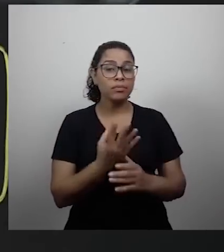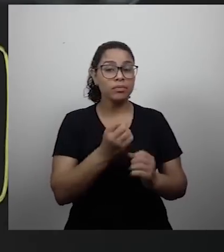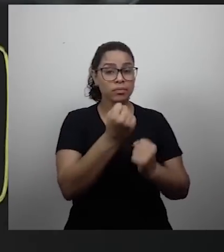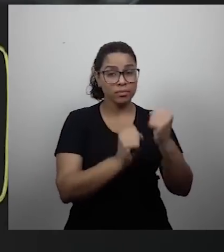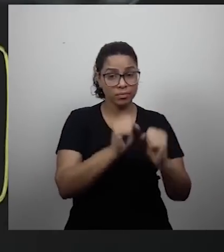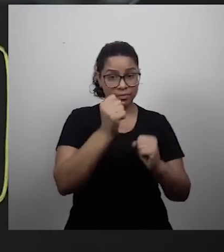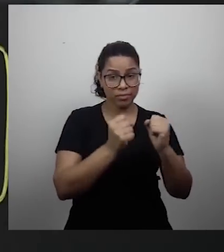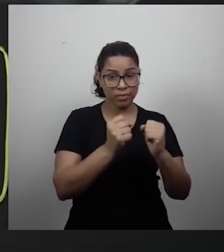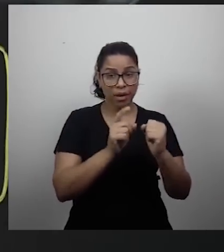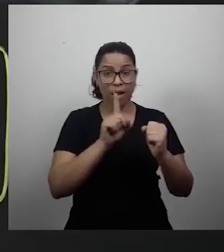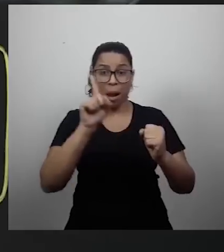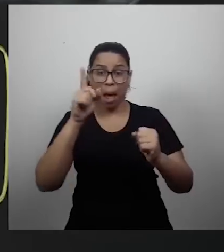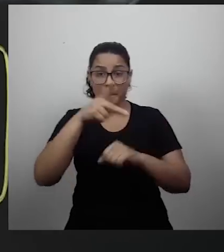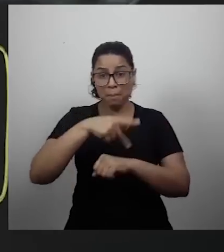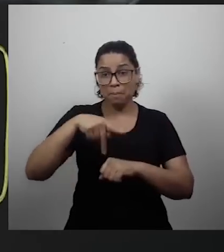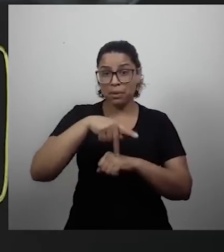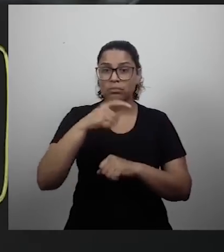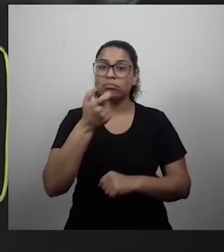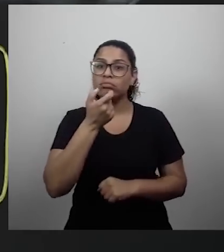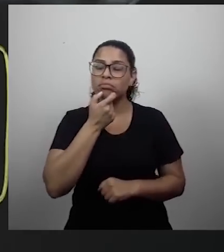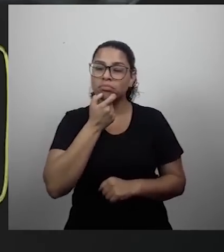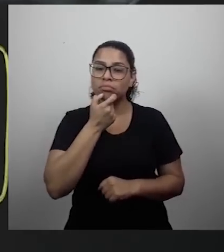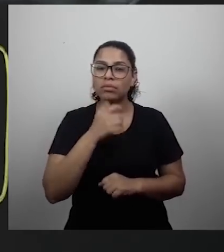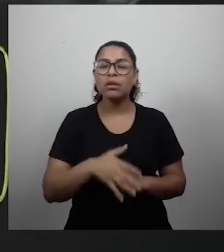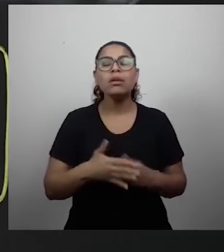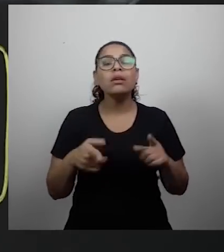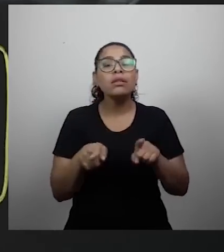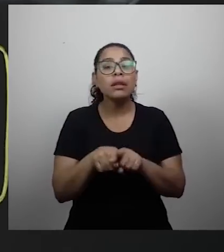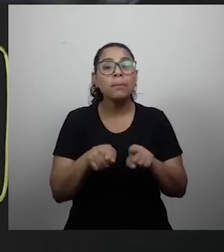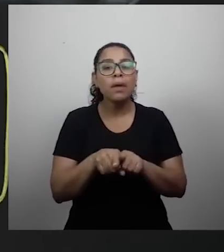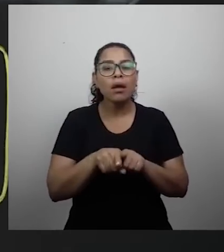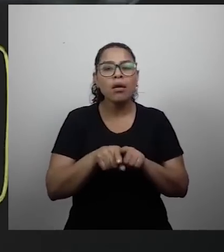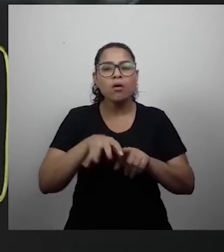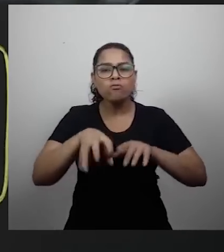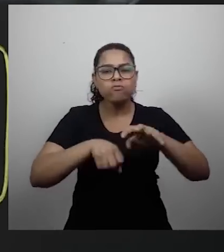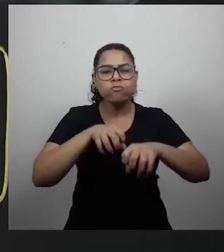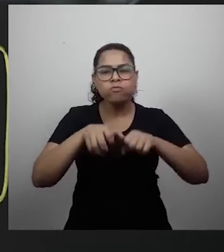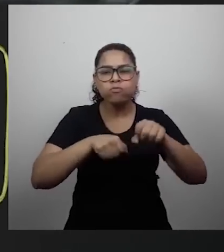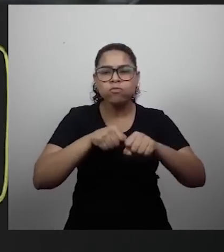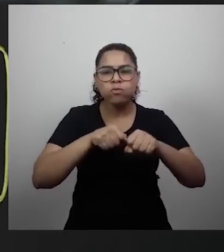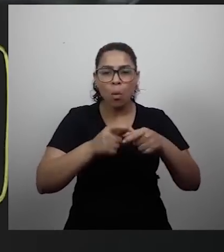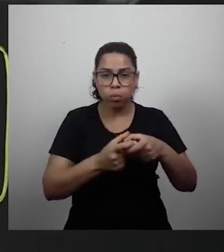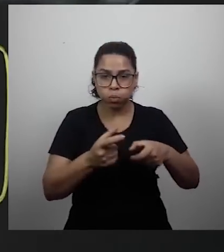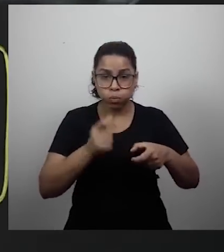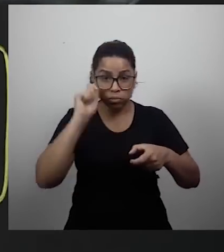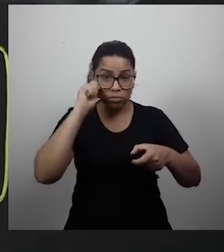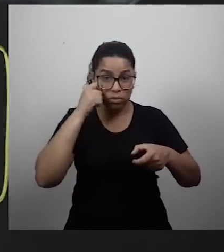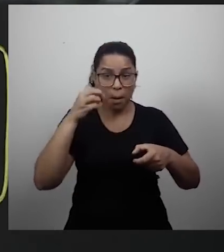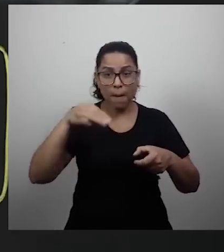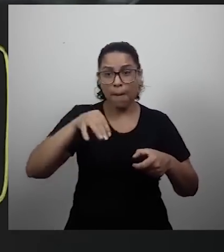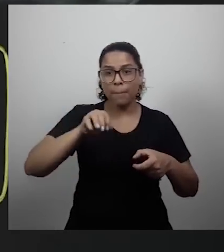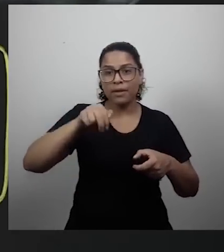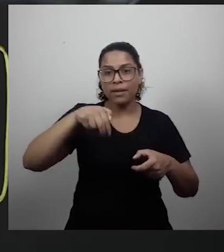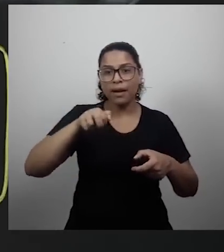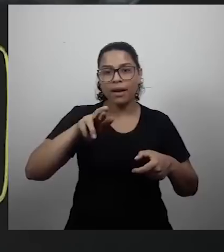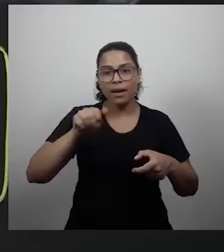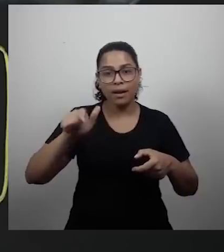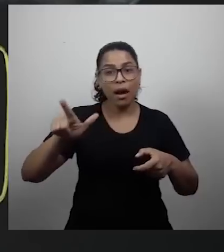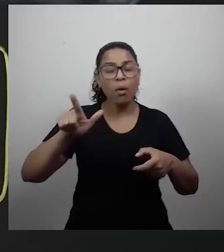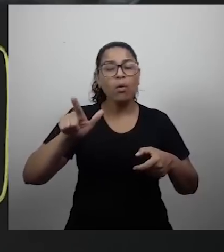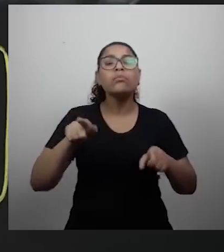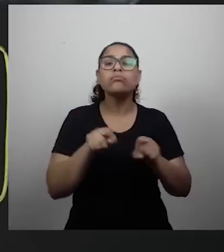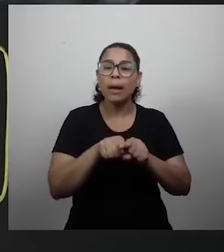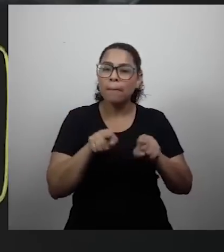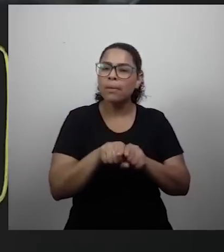na Inglaterra, a exploração do carvão mineral cresceu muito, né? Outra coisa, para construir fábricas, que em geral